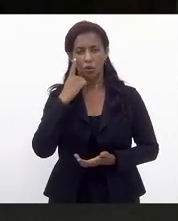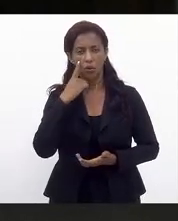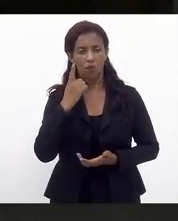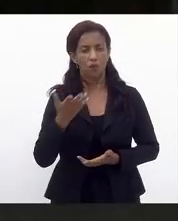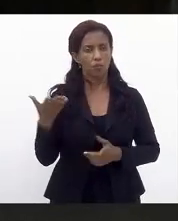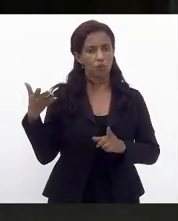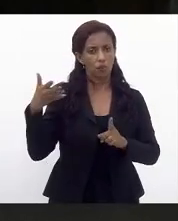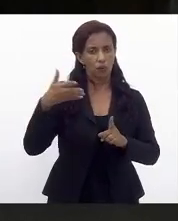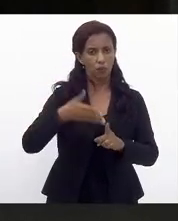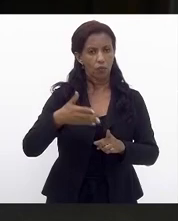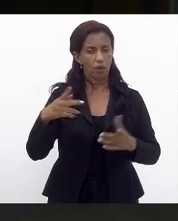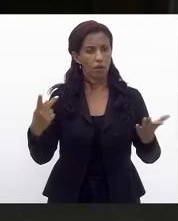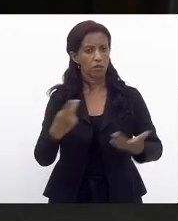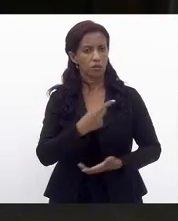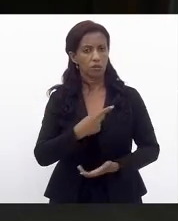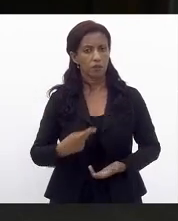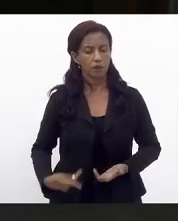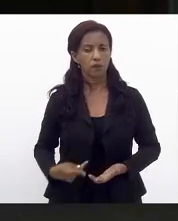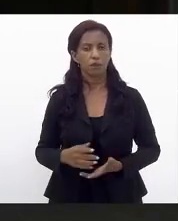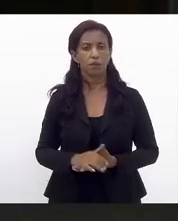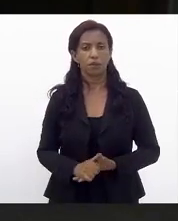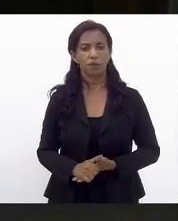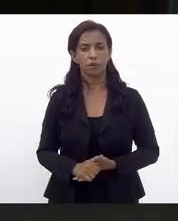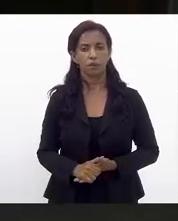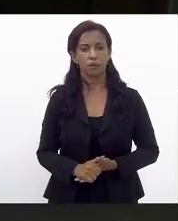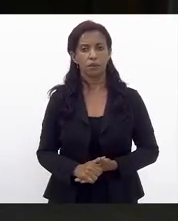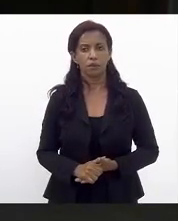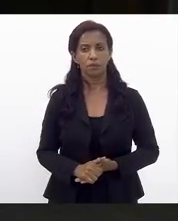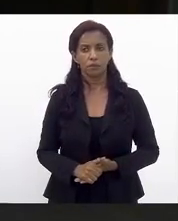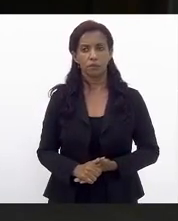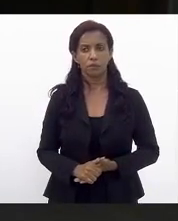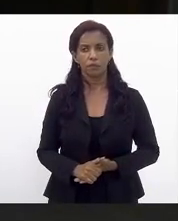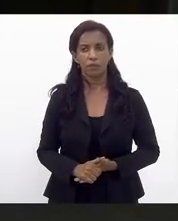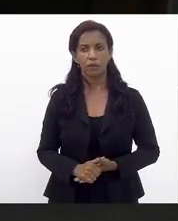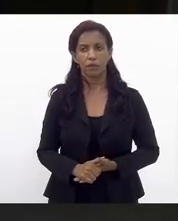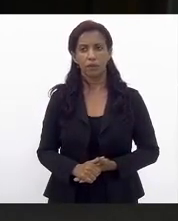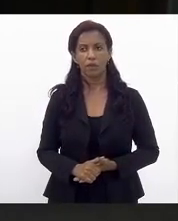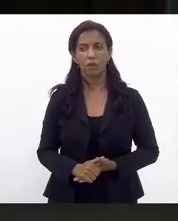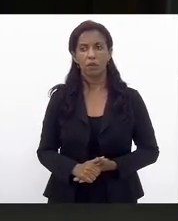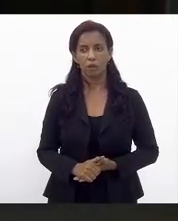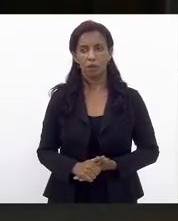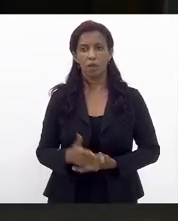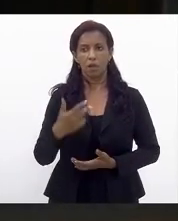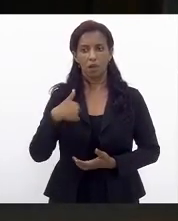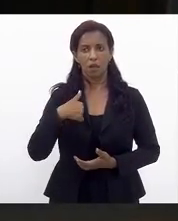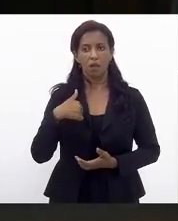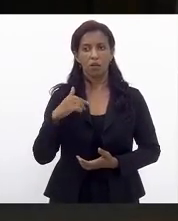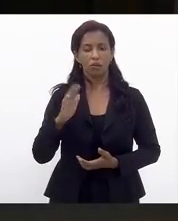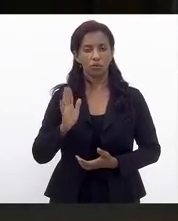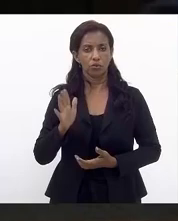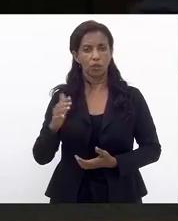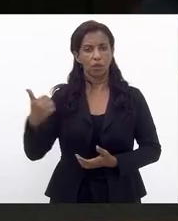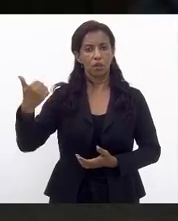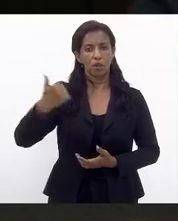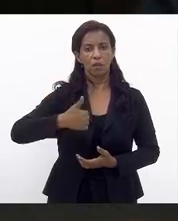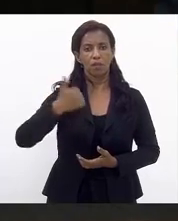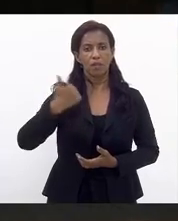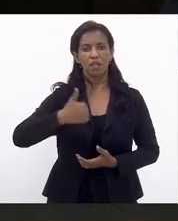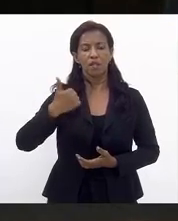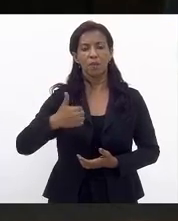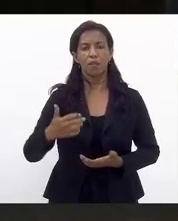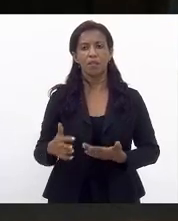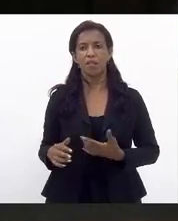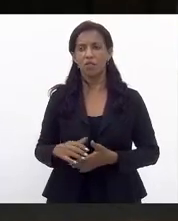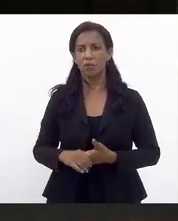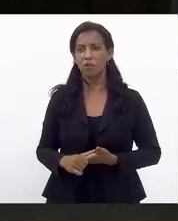elencar o seu presidente o alguns detalhes que ficaram no primeira na primeira minuta de